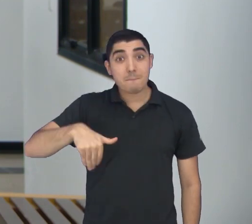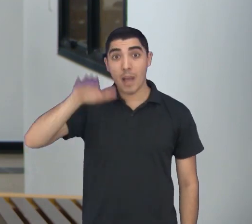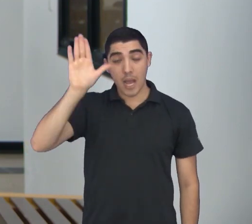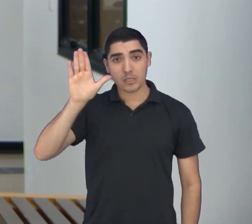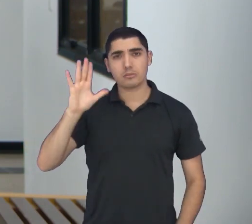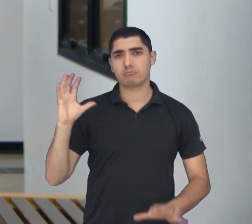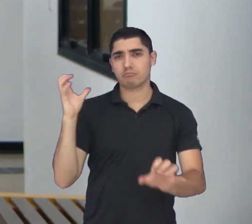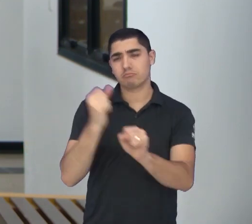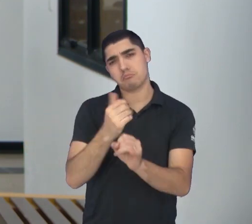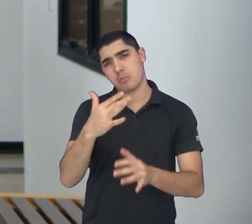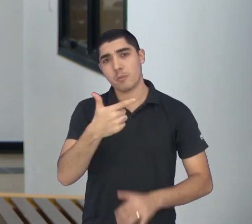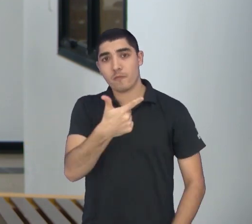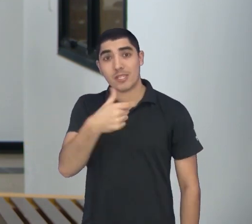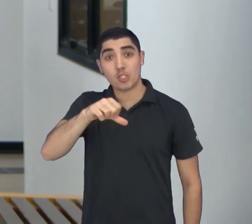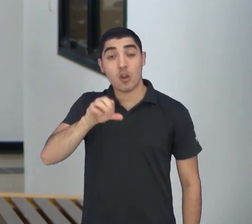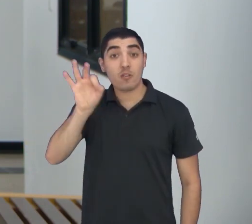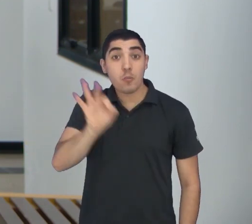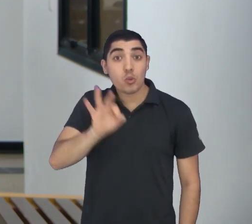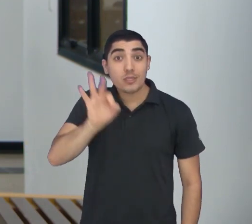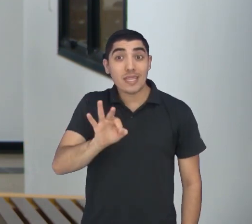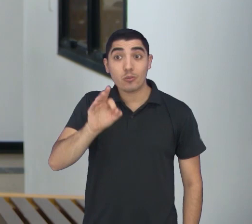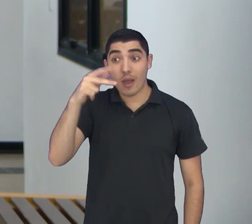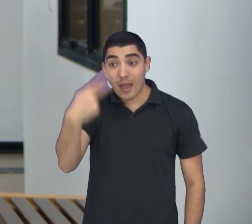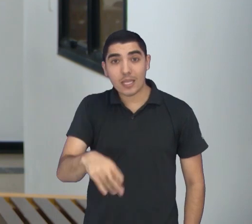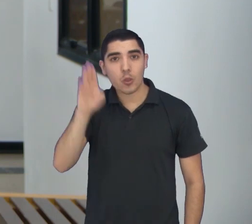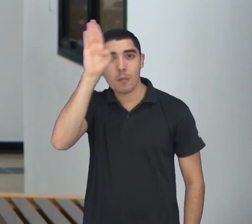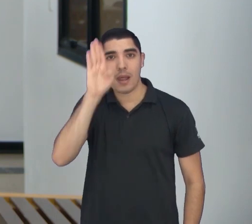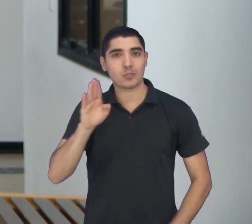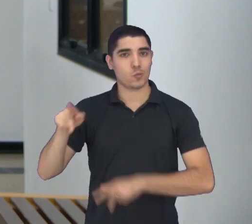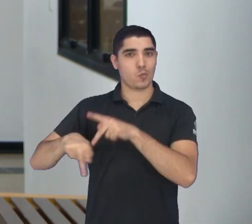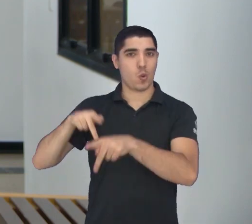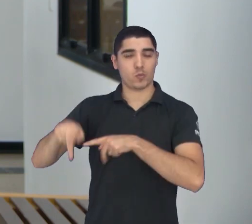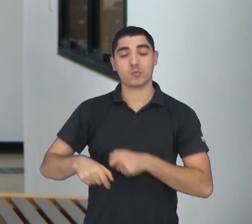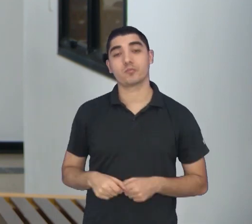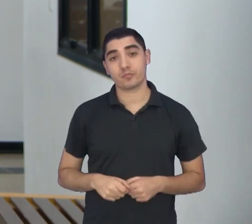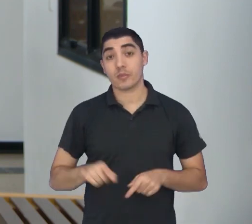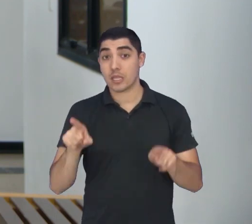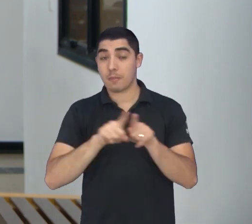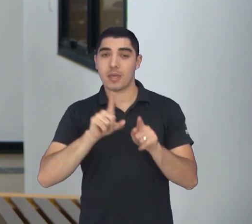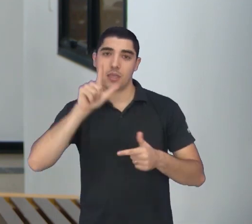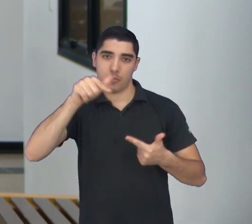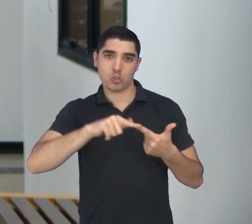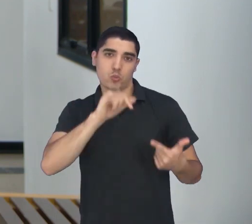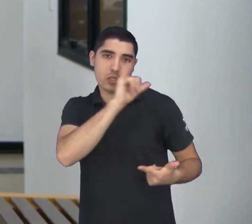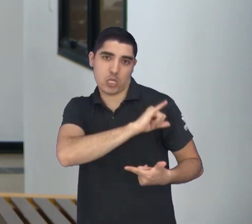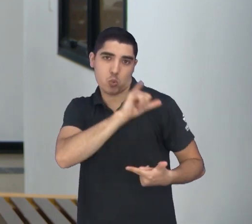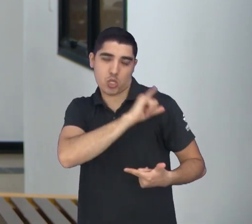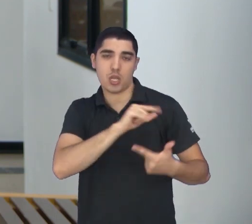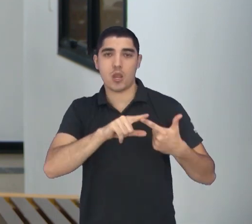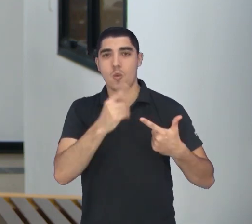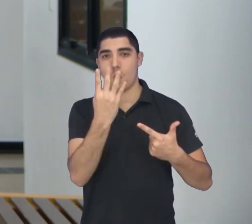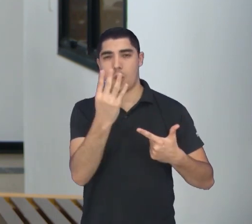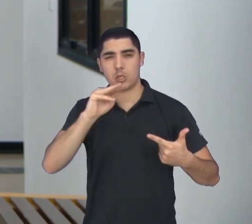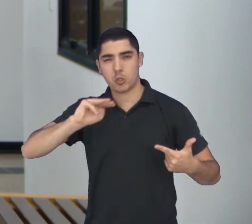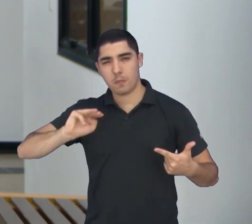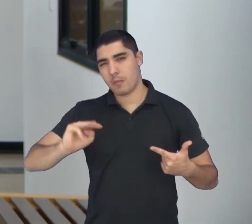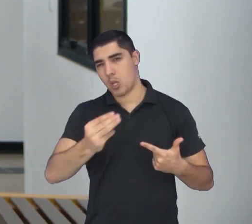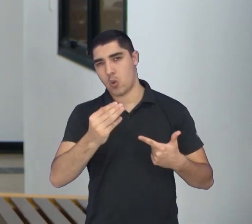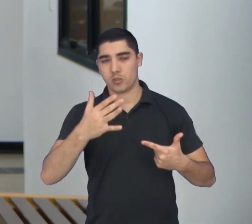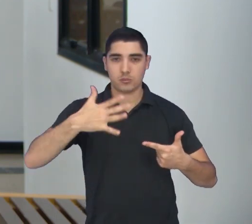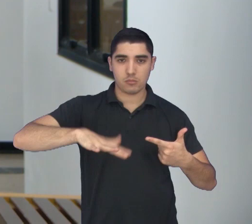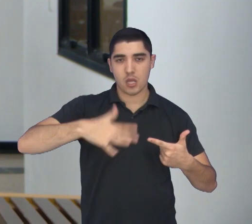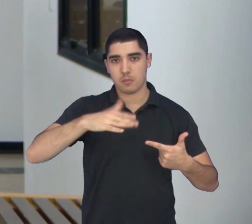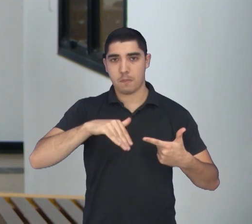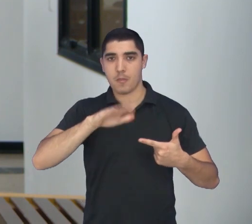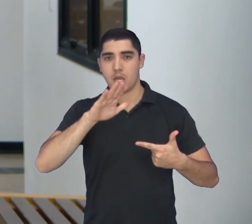a 29% do total do país. Seguido aí pelo estado do Rio de Janeiro, com mais de 4 milhões, equivalente